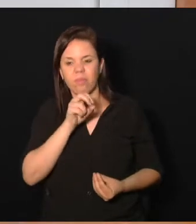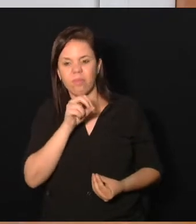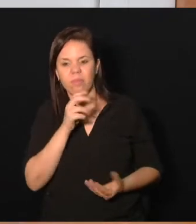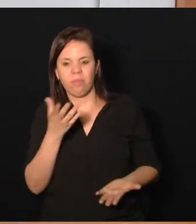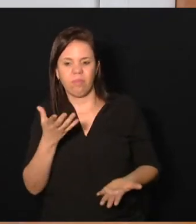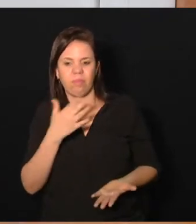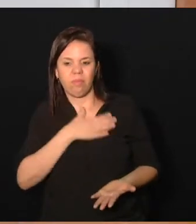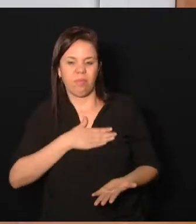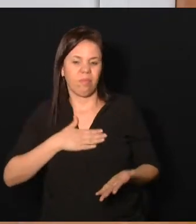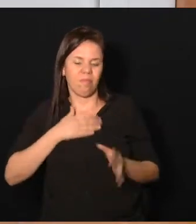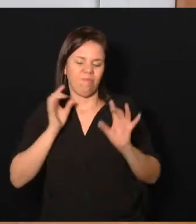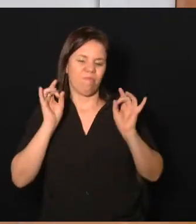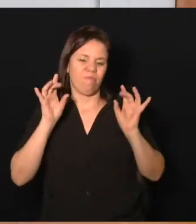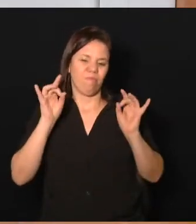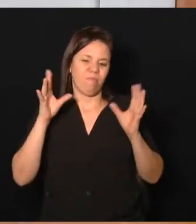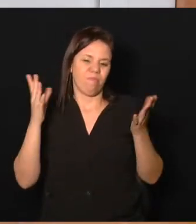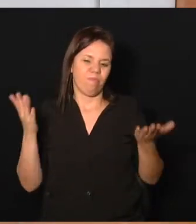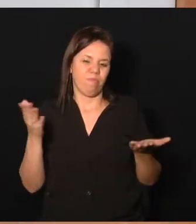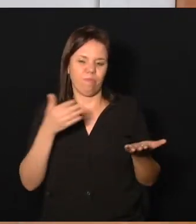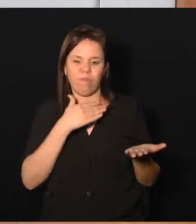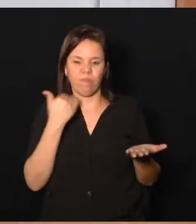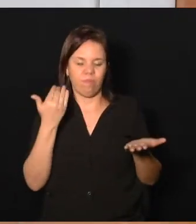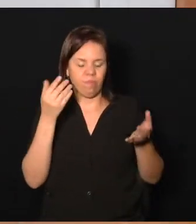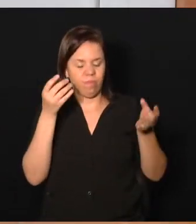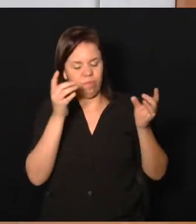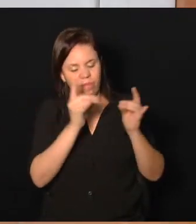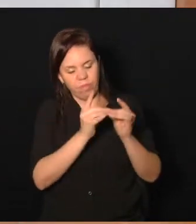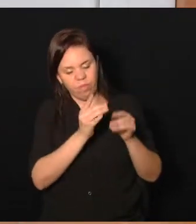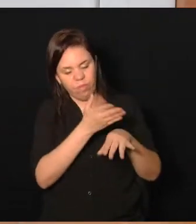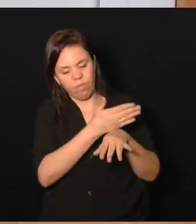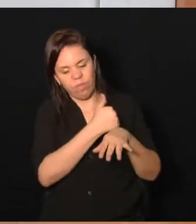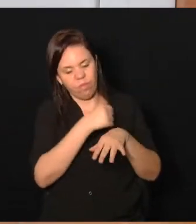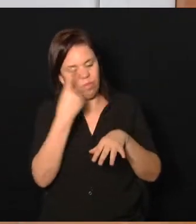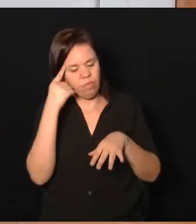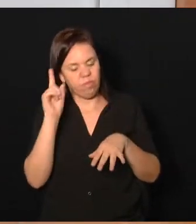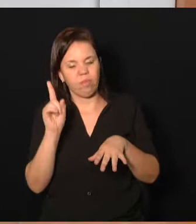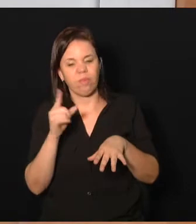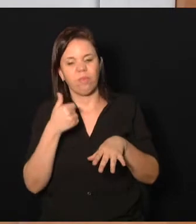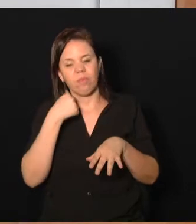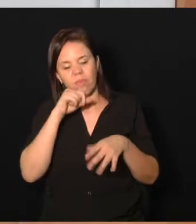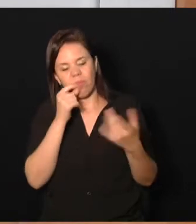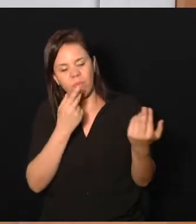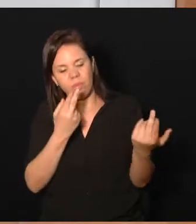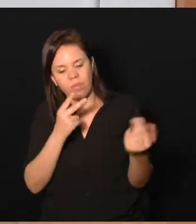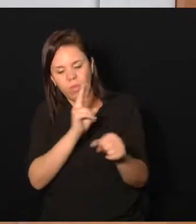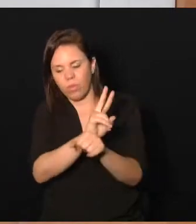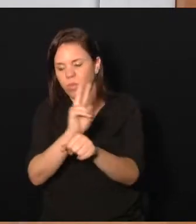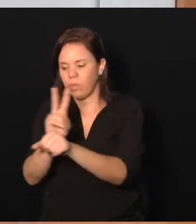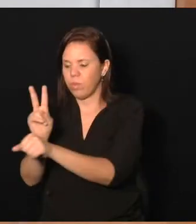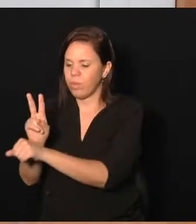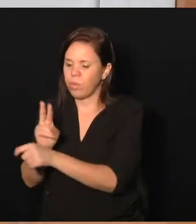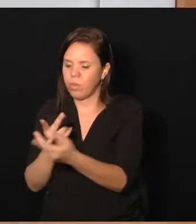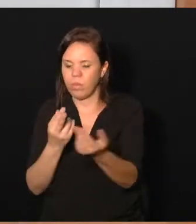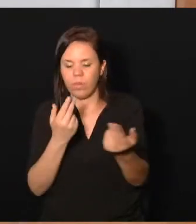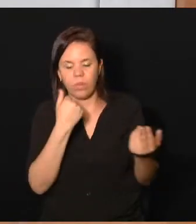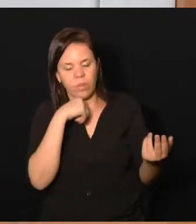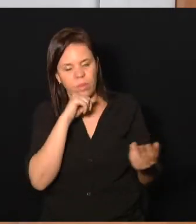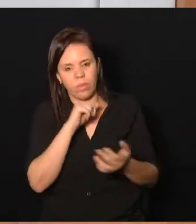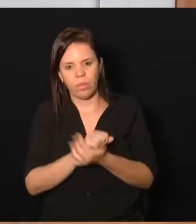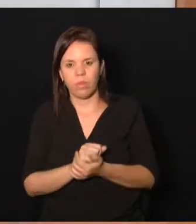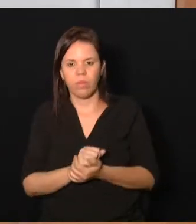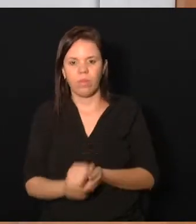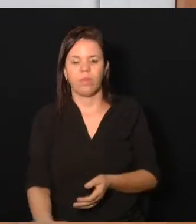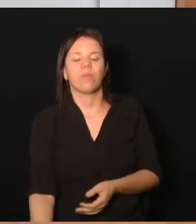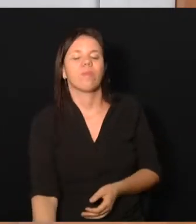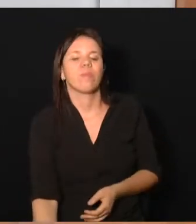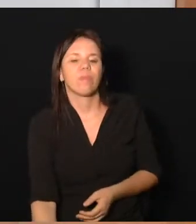muito querida, que era uma avó mãe, aquela avó que cuida dos netos como se mãe fosse. Eu acho que